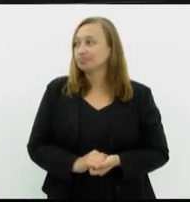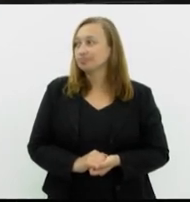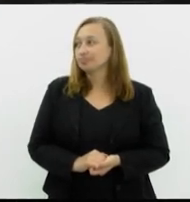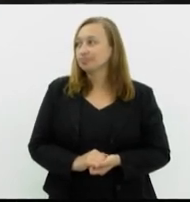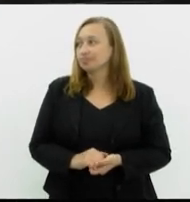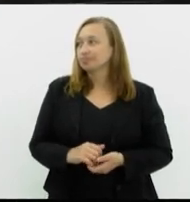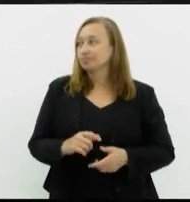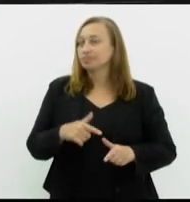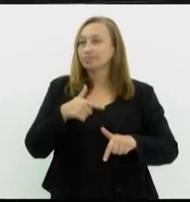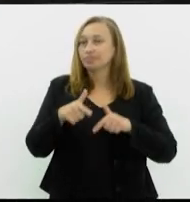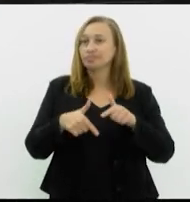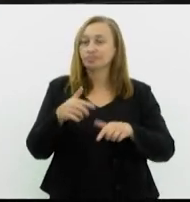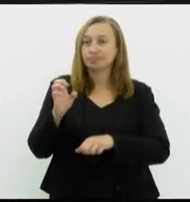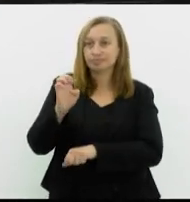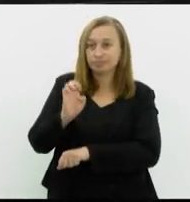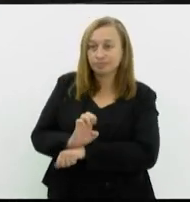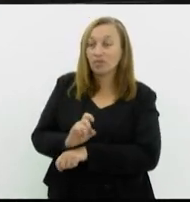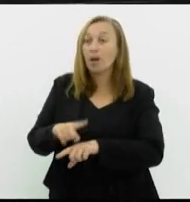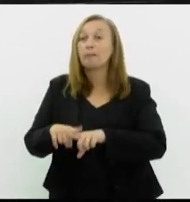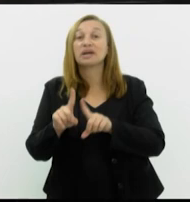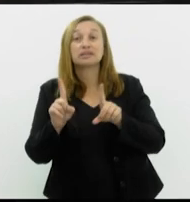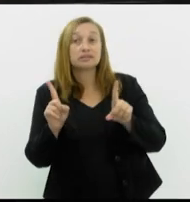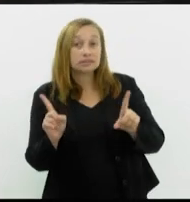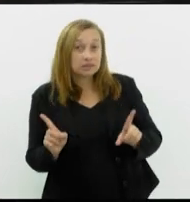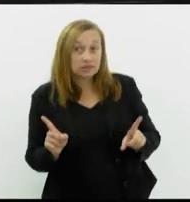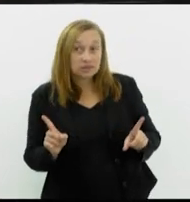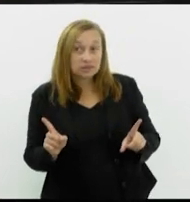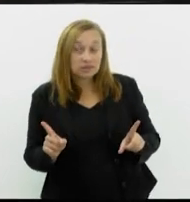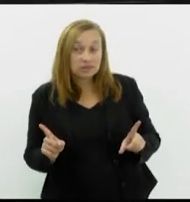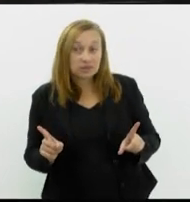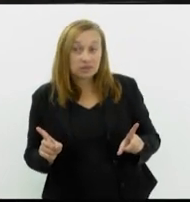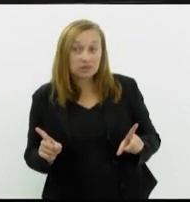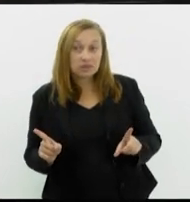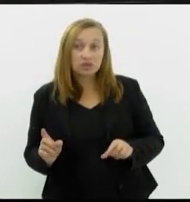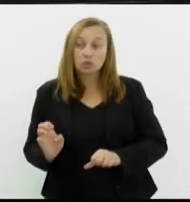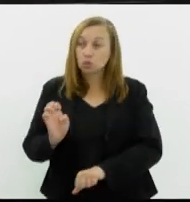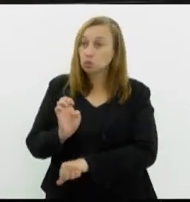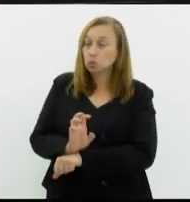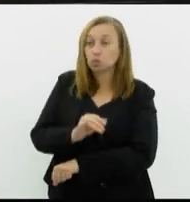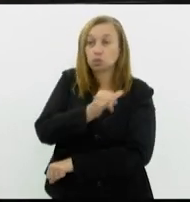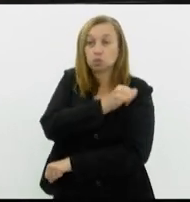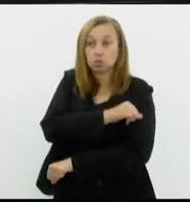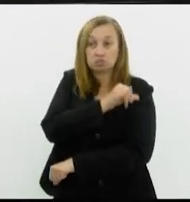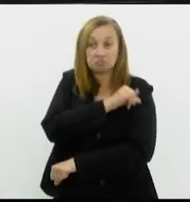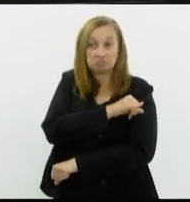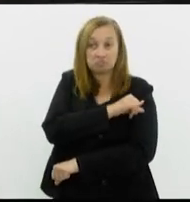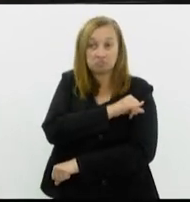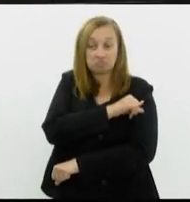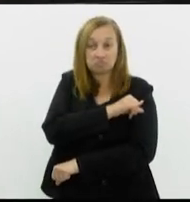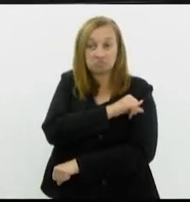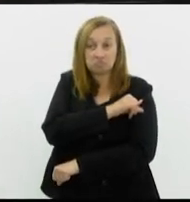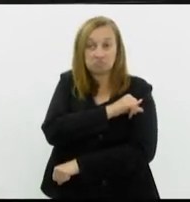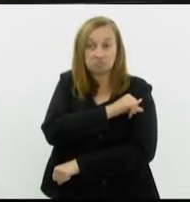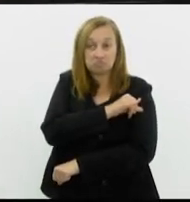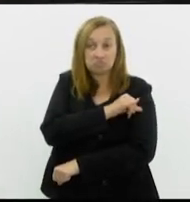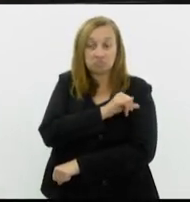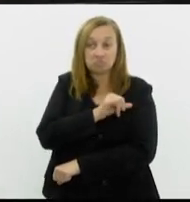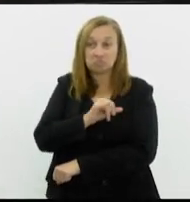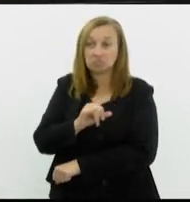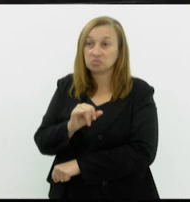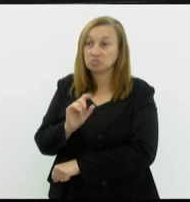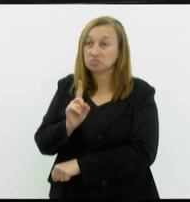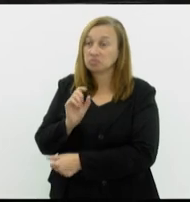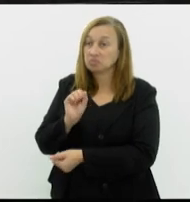Estado, mas que o Estado do Rio de Janeiro não para